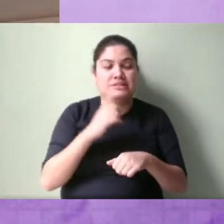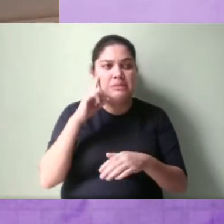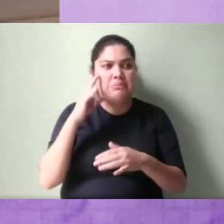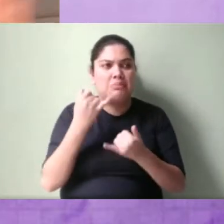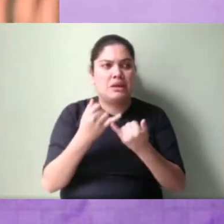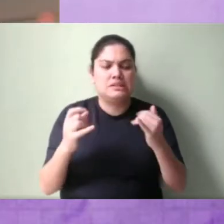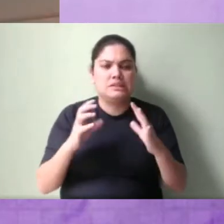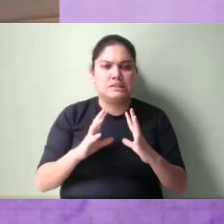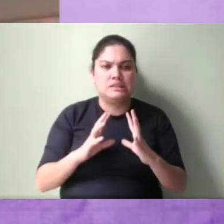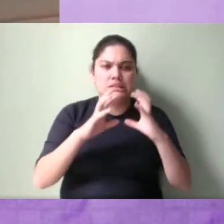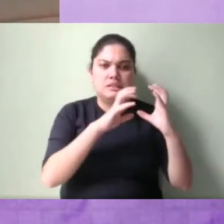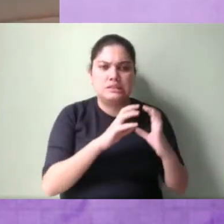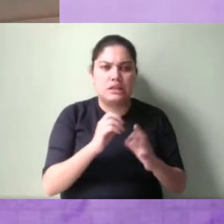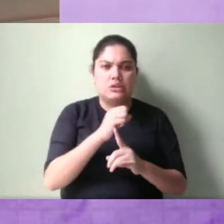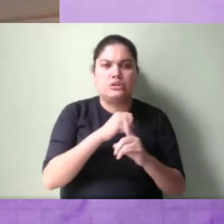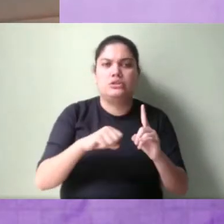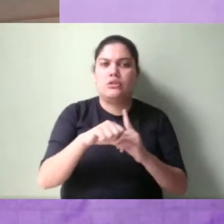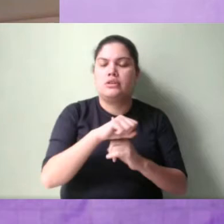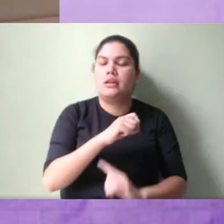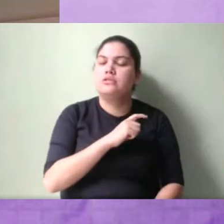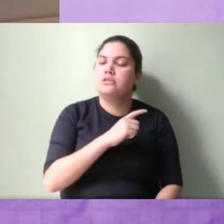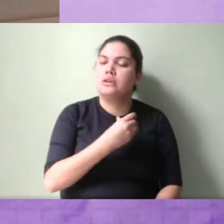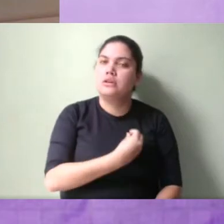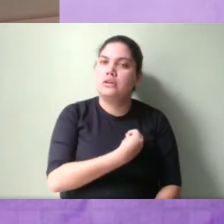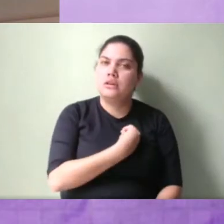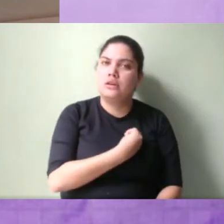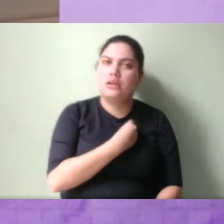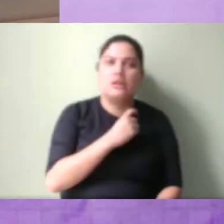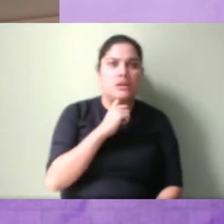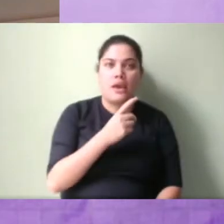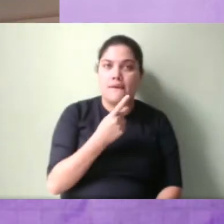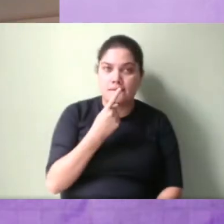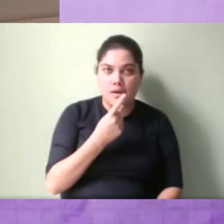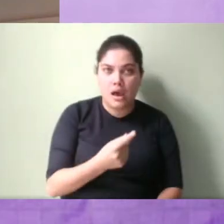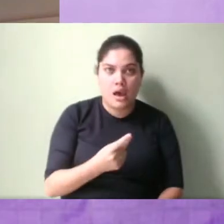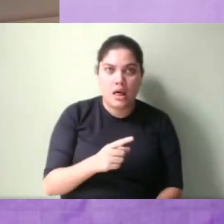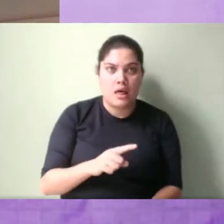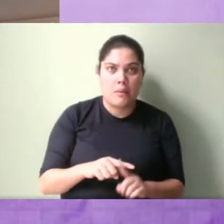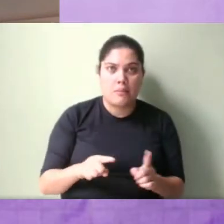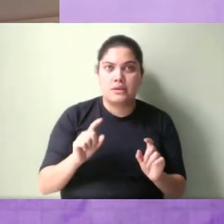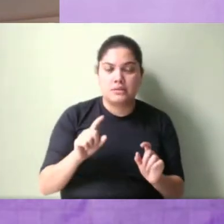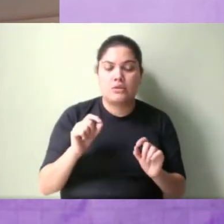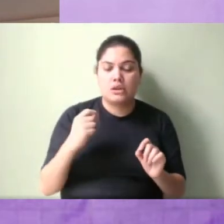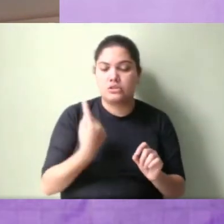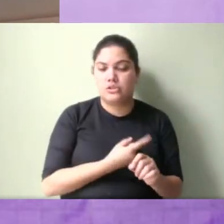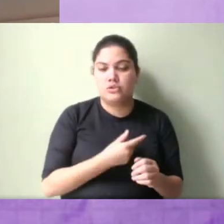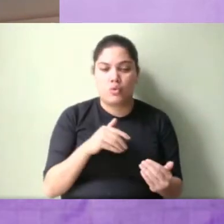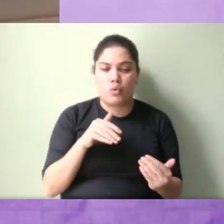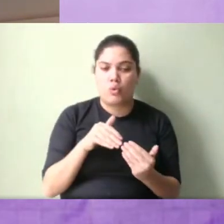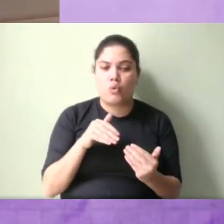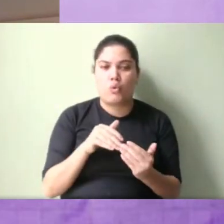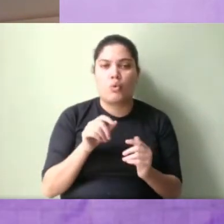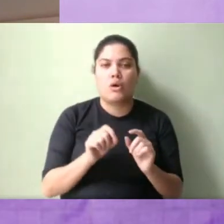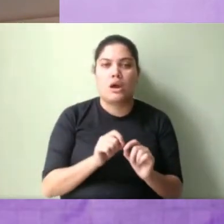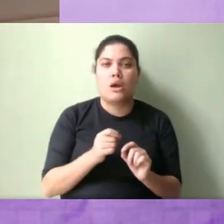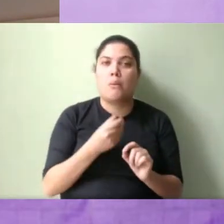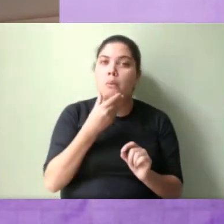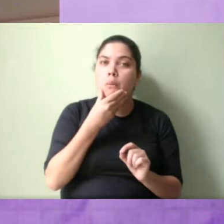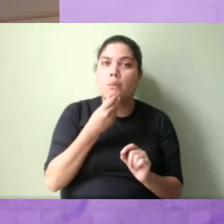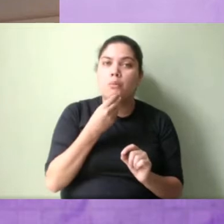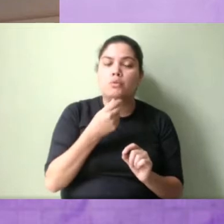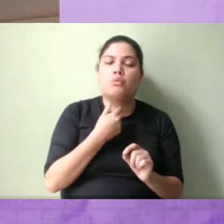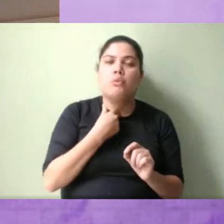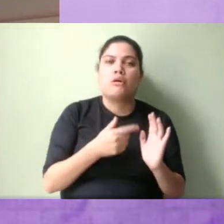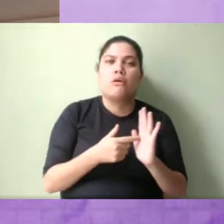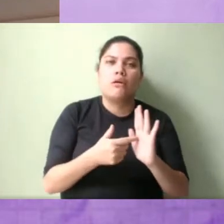no banheiro o tempo que quiser. Existe toda uma permissividade dentro desse acordo silencioso que a nossa sociedade tem,